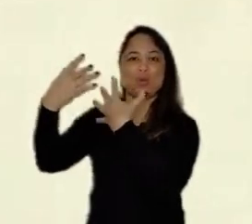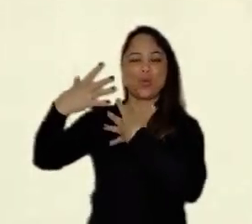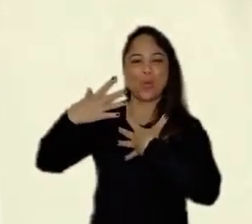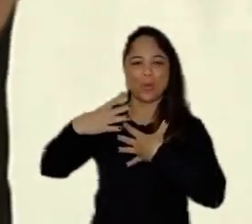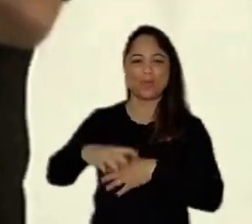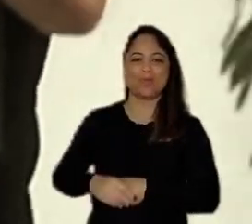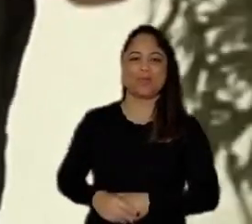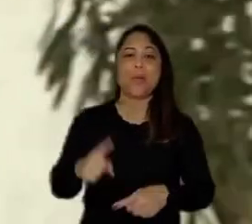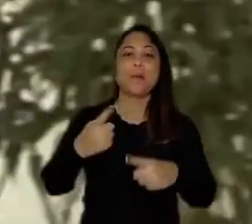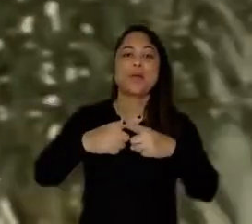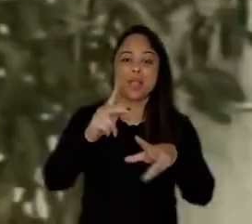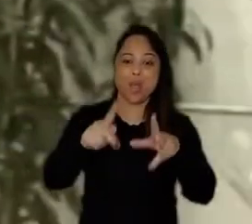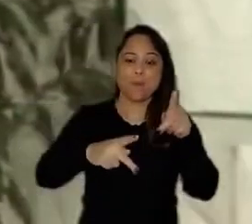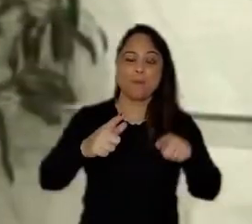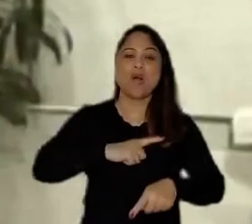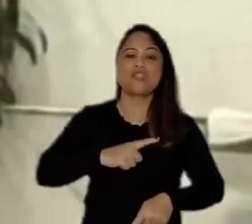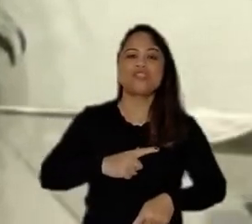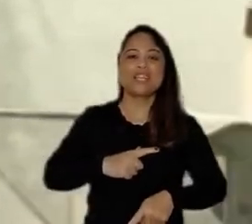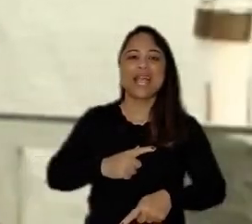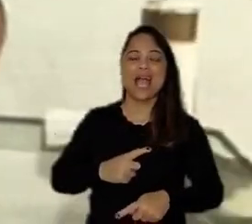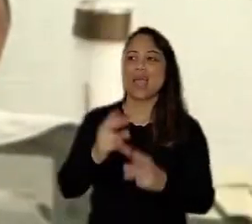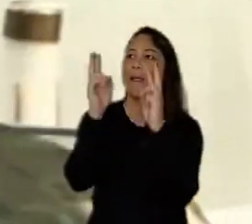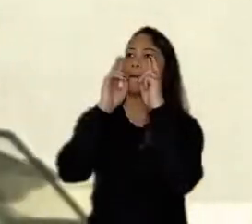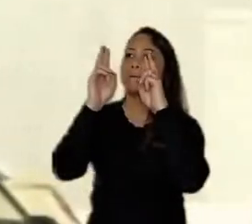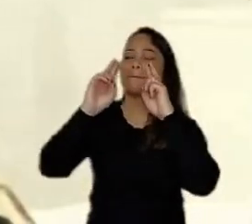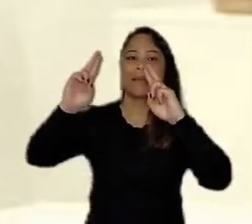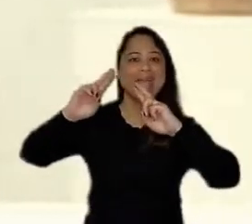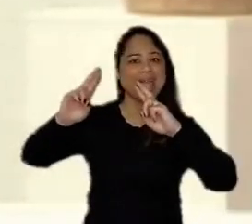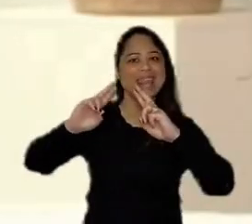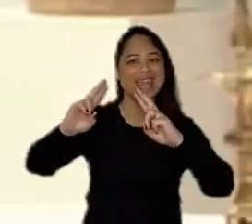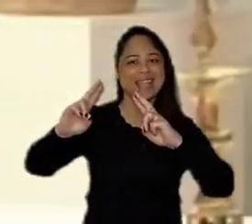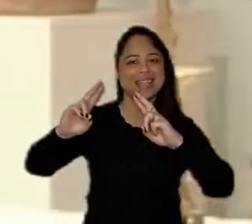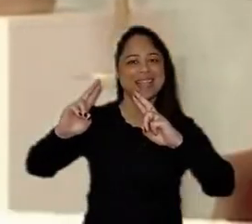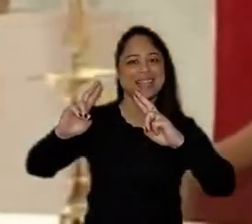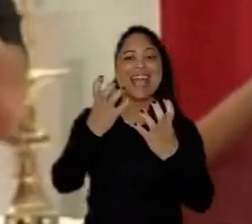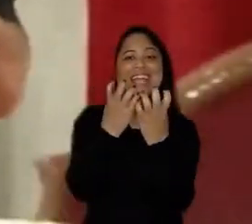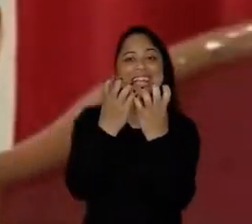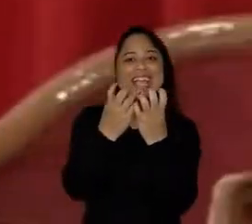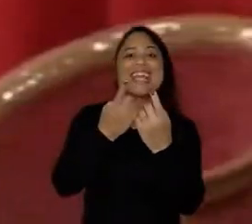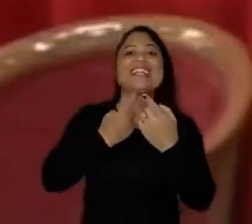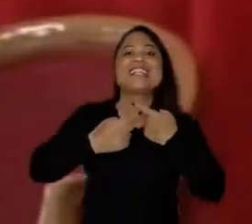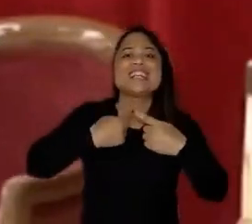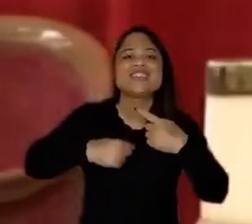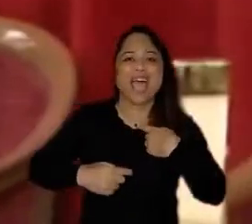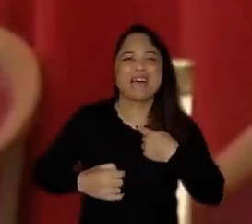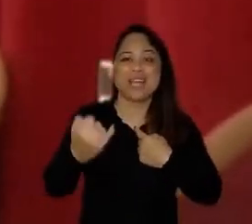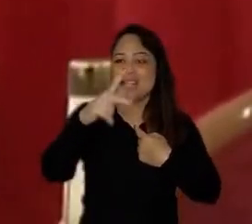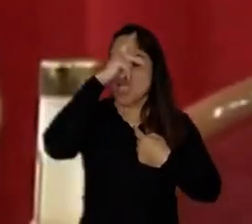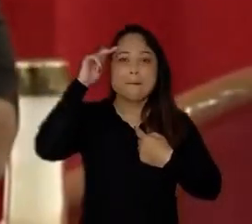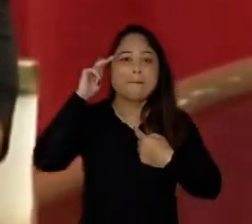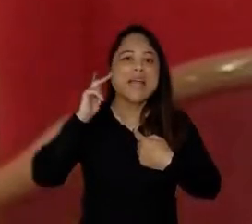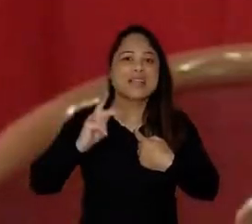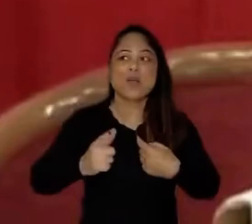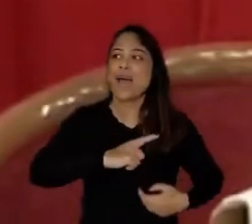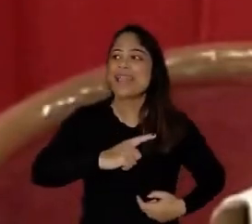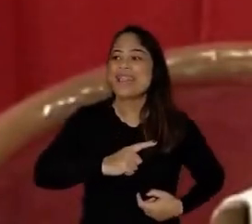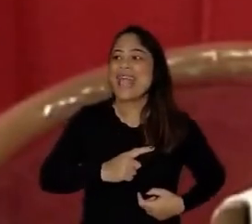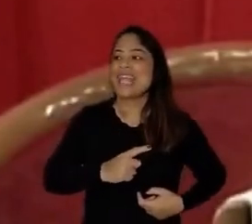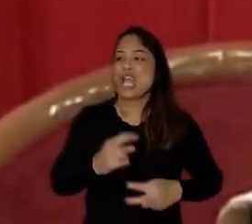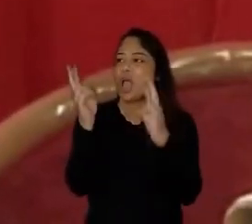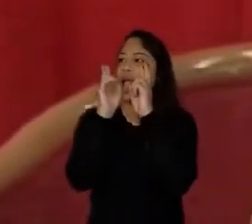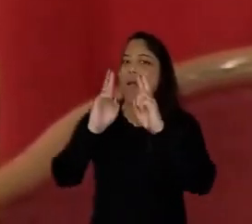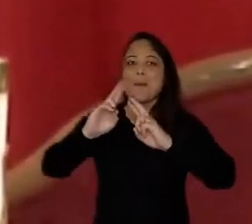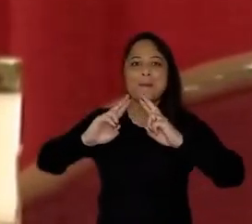alimentada pela expectativa. Quando um povo sai de casa com expectativa, o pregador prega melhor. Quando um povo sai de casa com expectativa, o